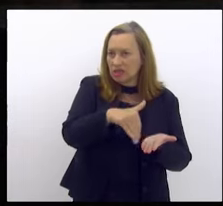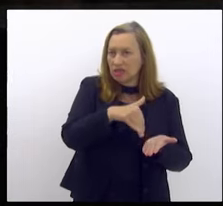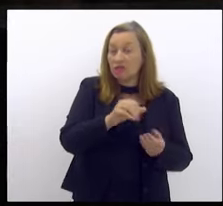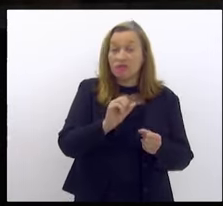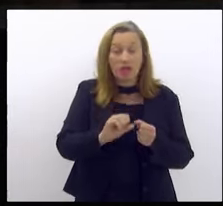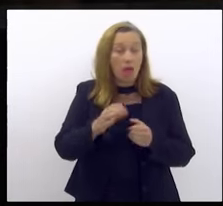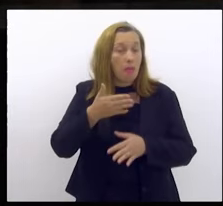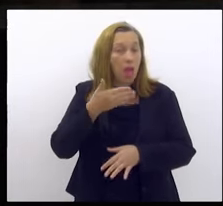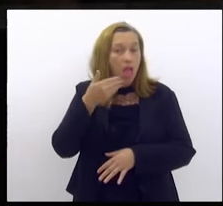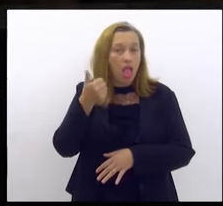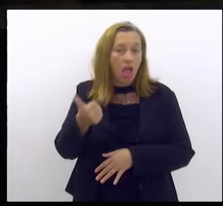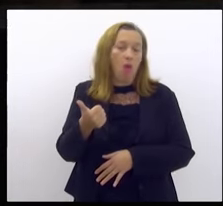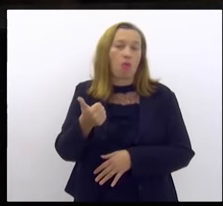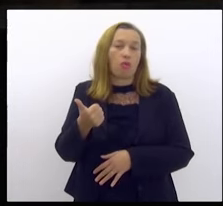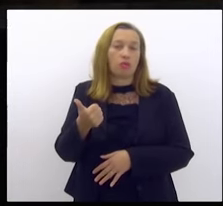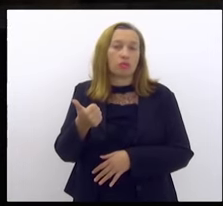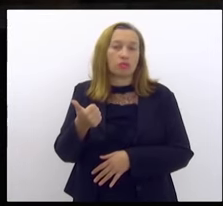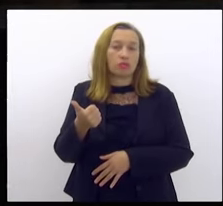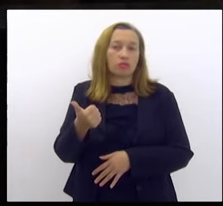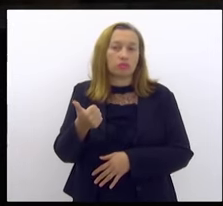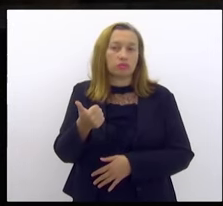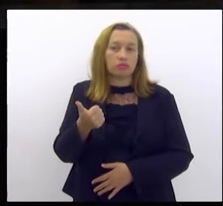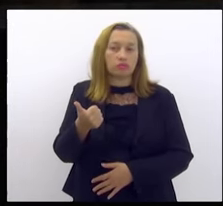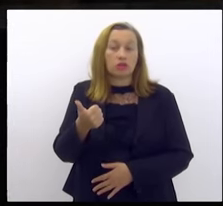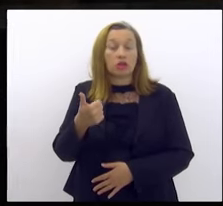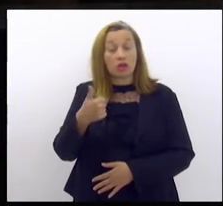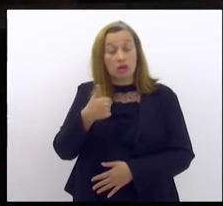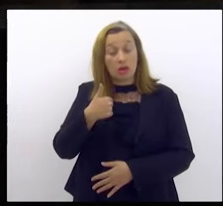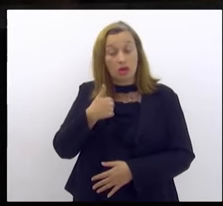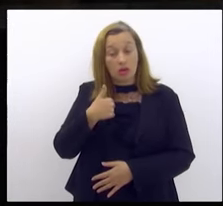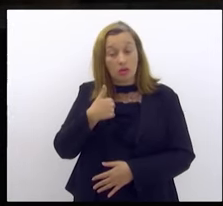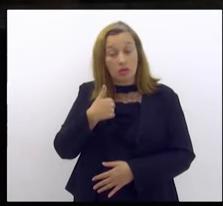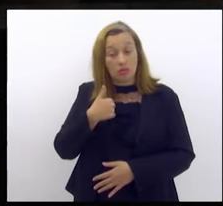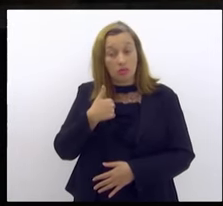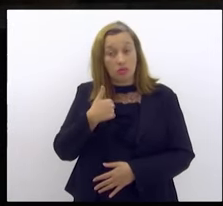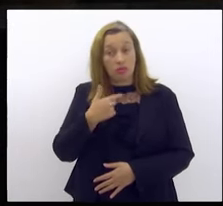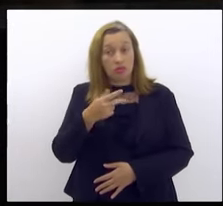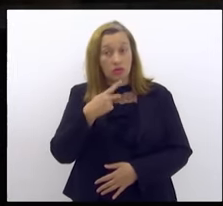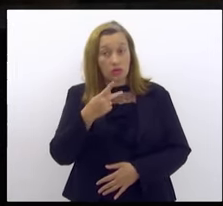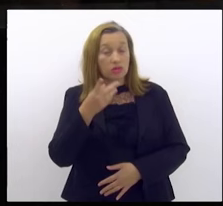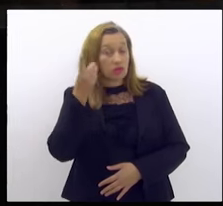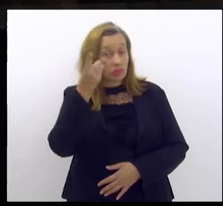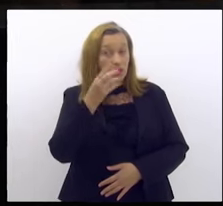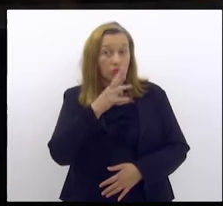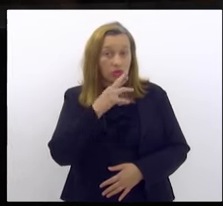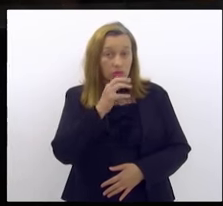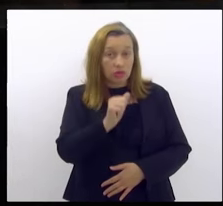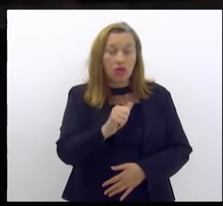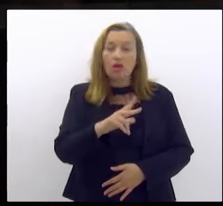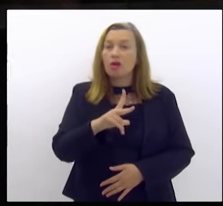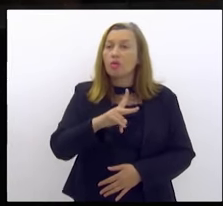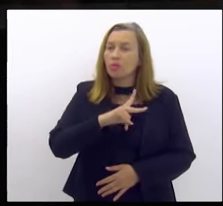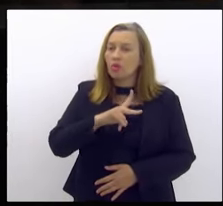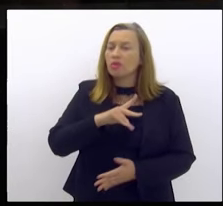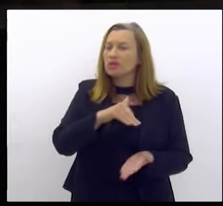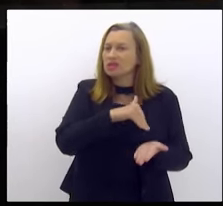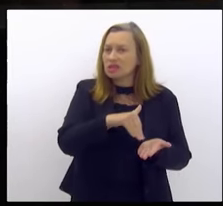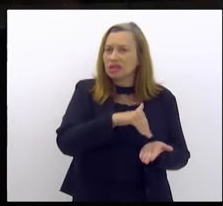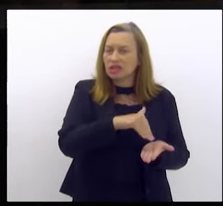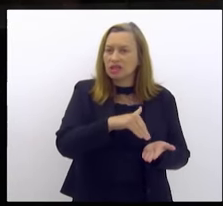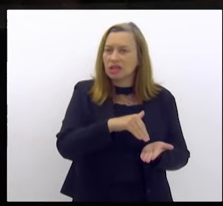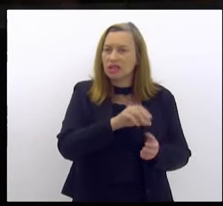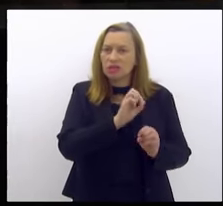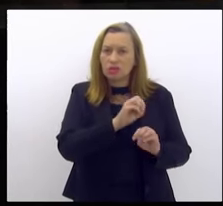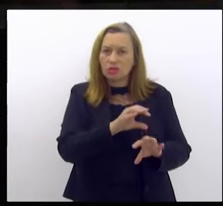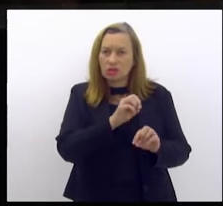melhor ainda. E eu aduzi ao deputado Amorim que a própria secretária de Educação